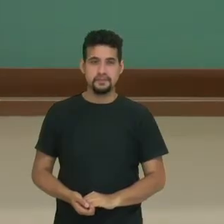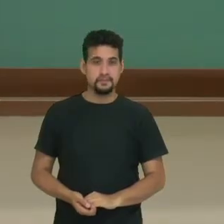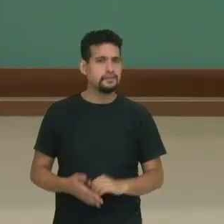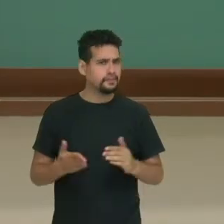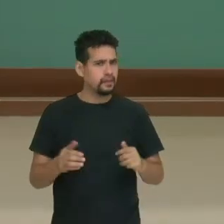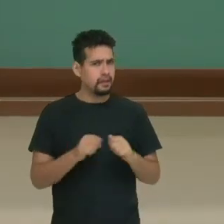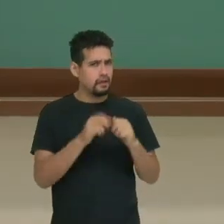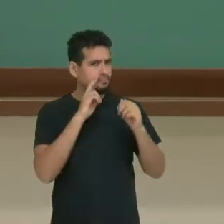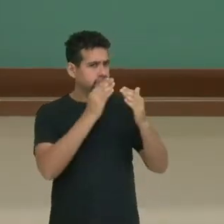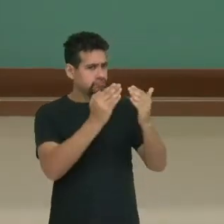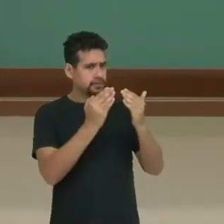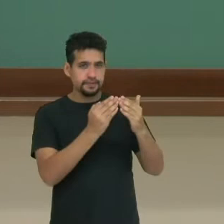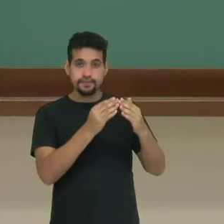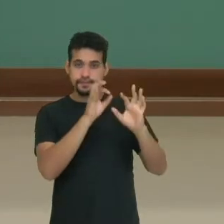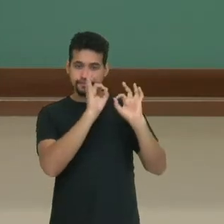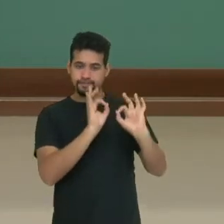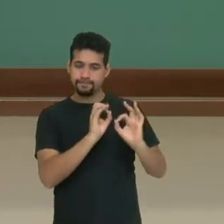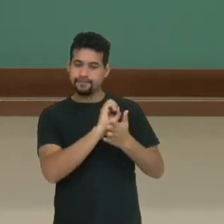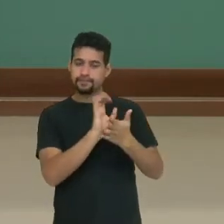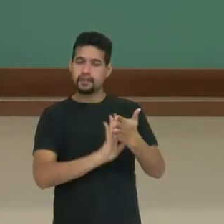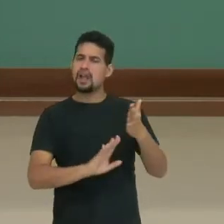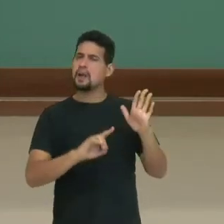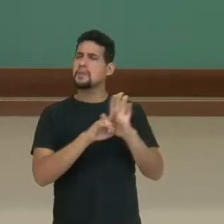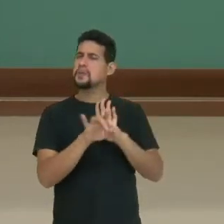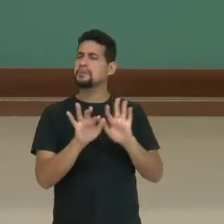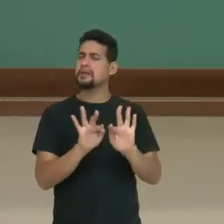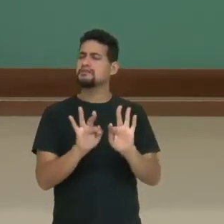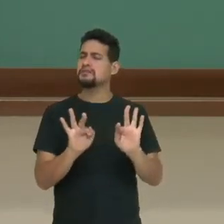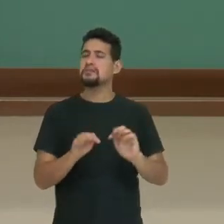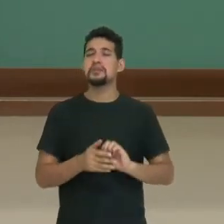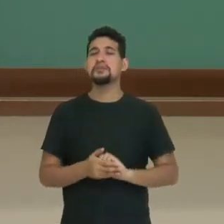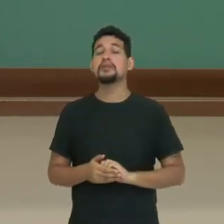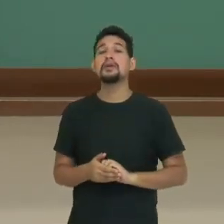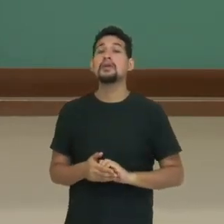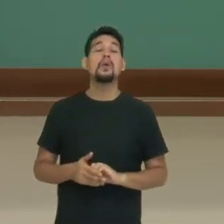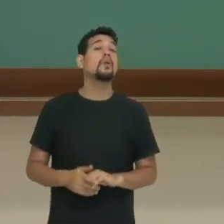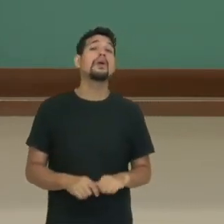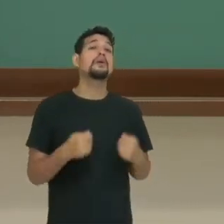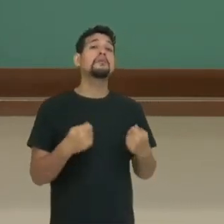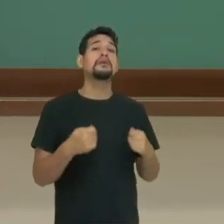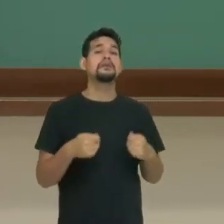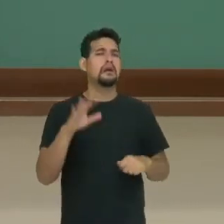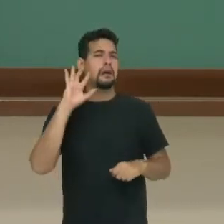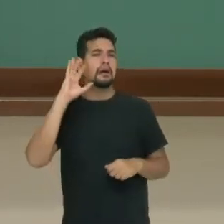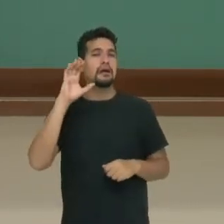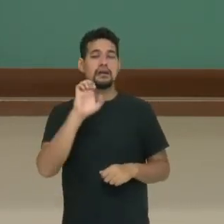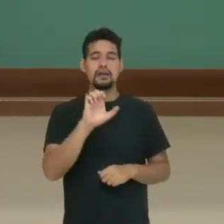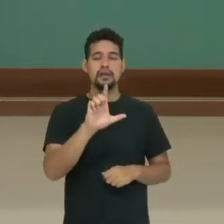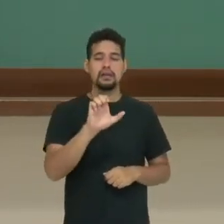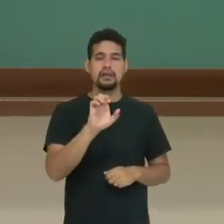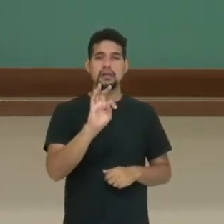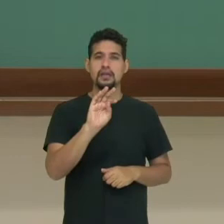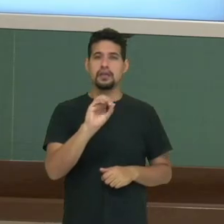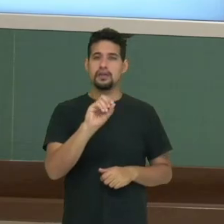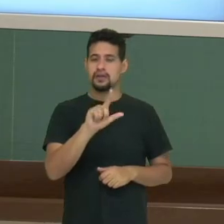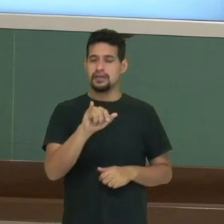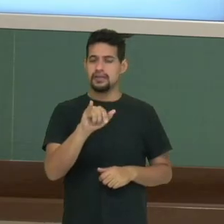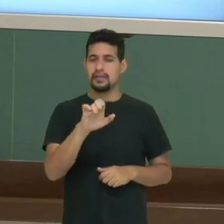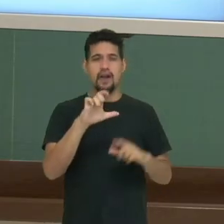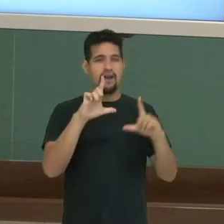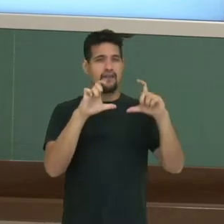Vamos para a correção da atividade? A pergunta é simples. Quais são as condições para que ocorra a eletrólise? E na foto a gente tem